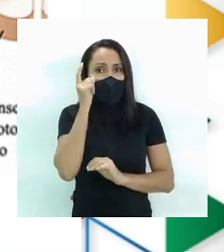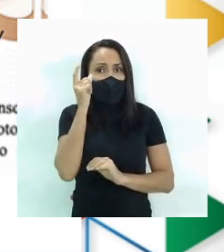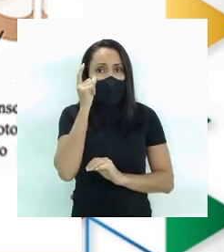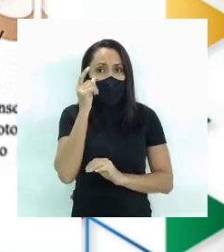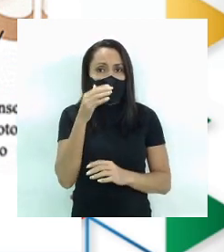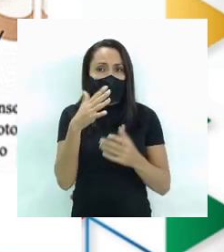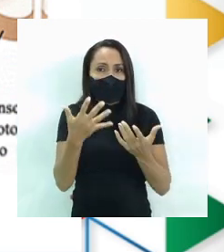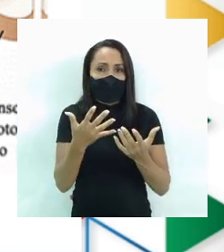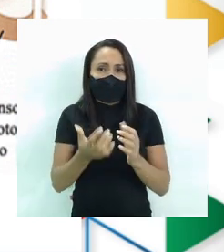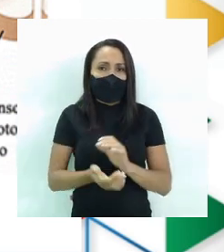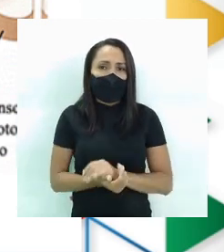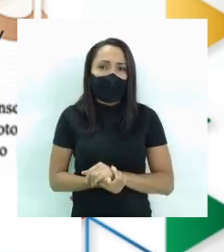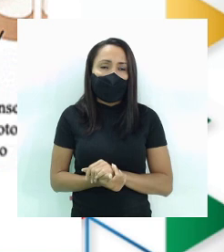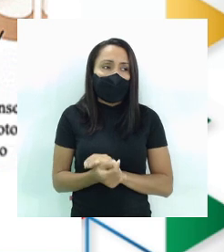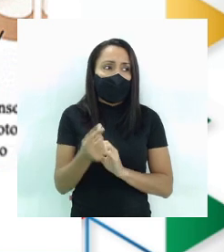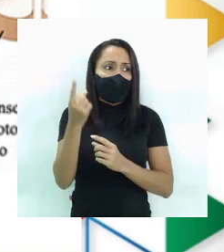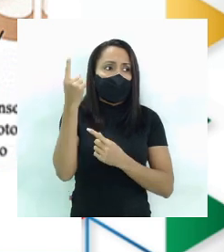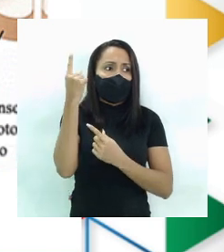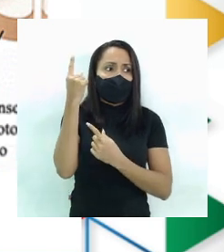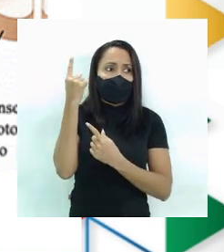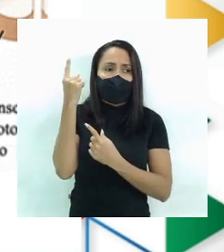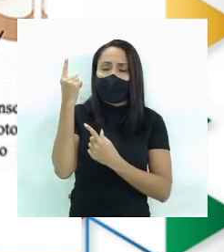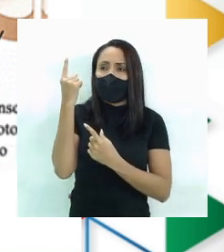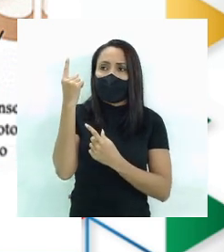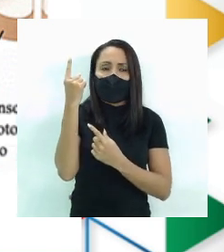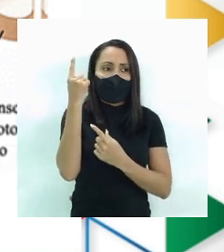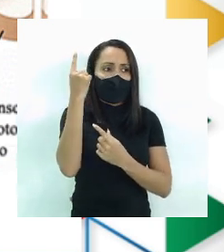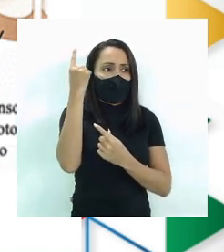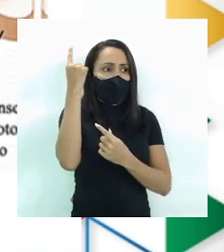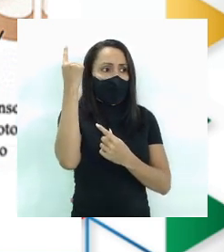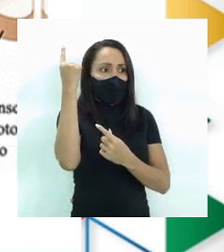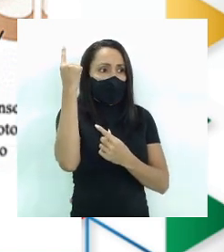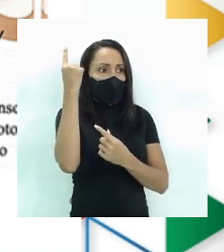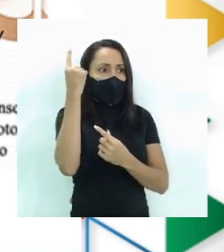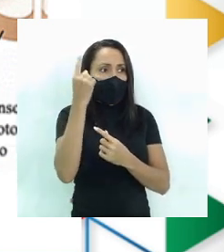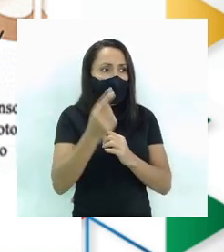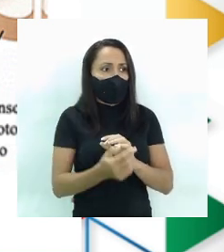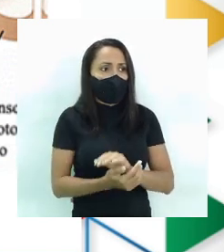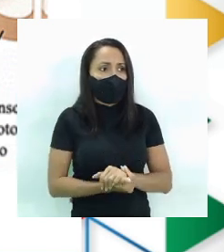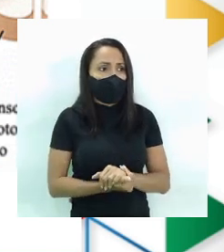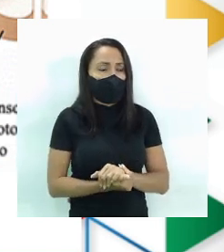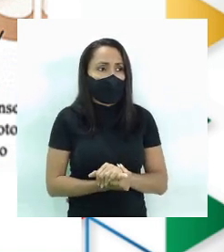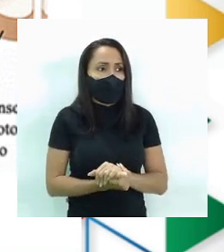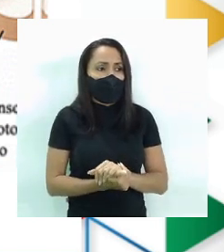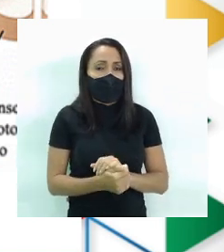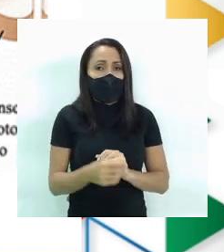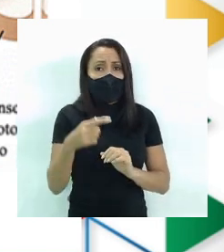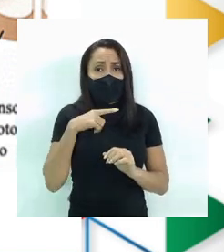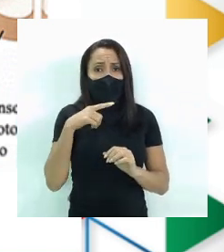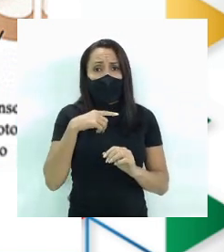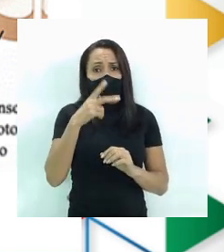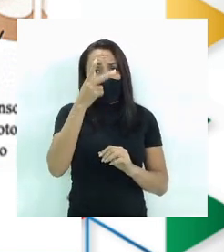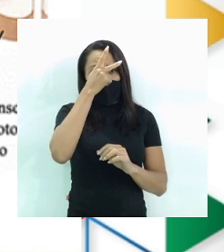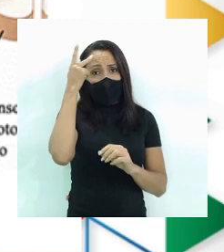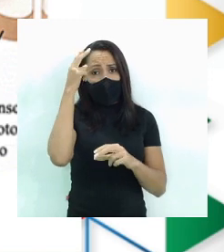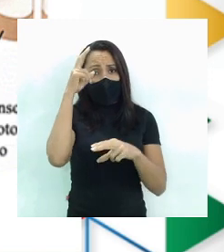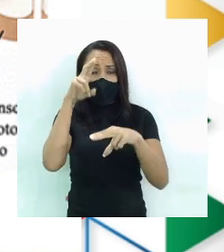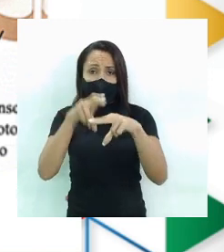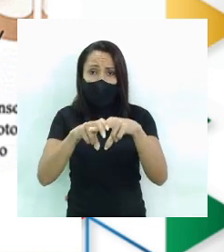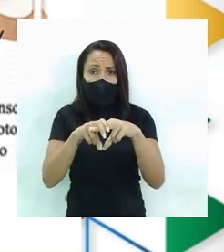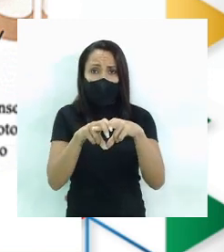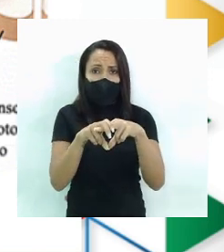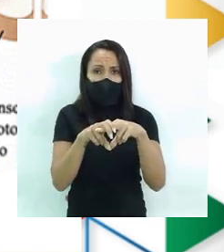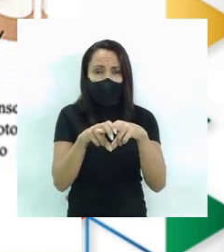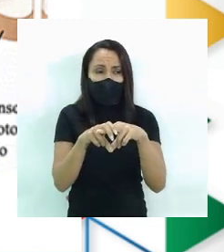reflexo. Observe na tela. Você vê uma figura onde tem como se fosse uma pessoa sentada.